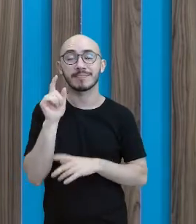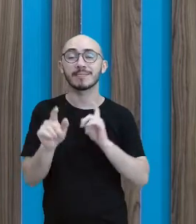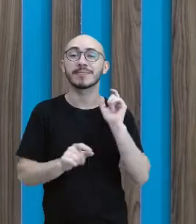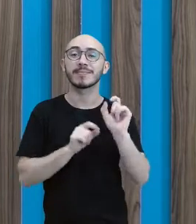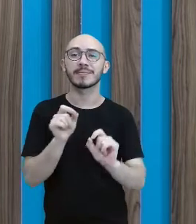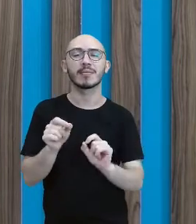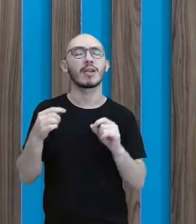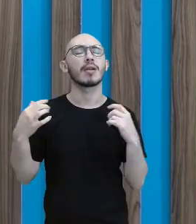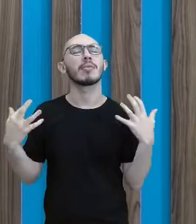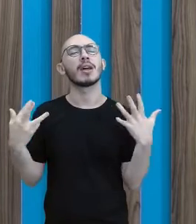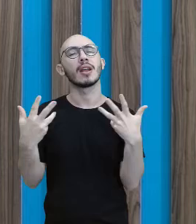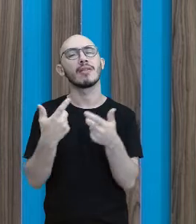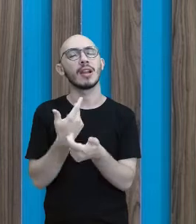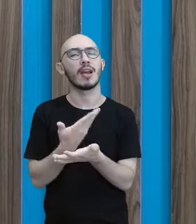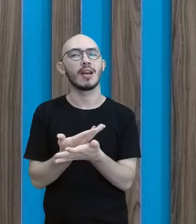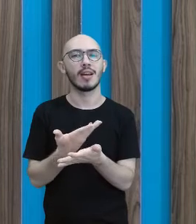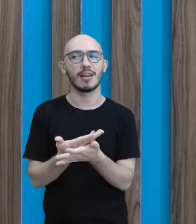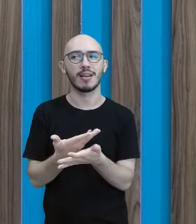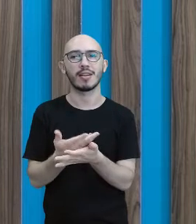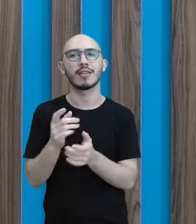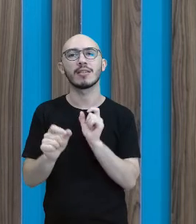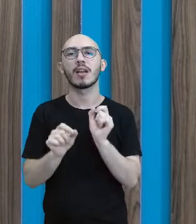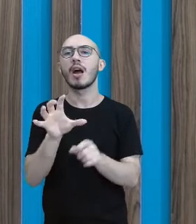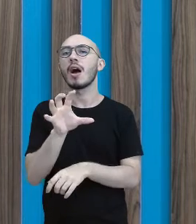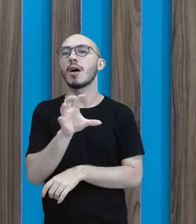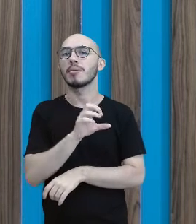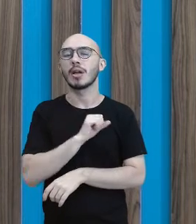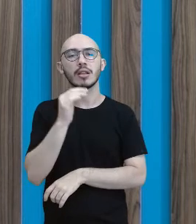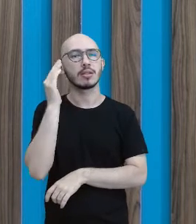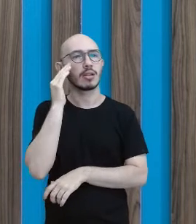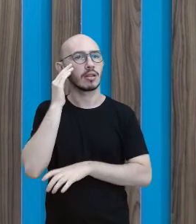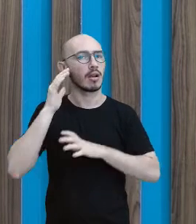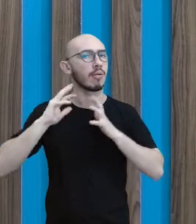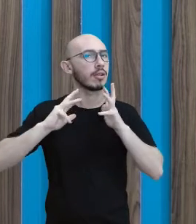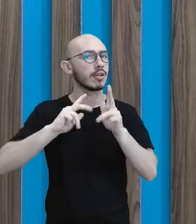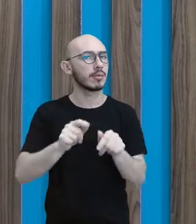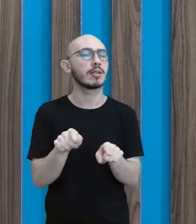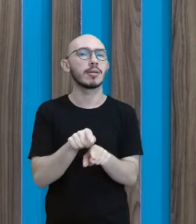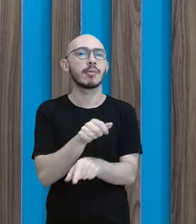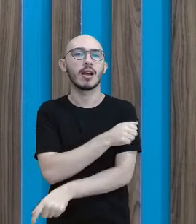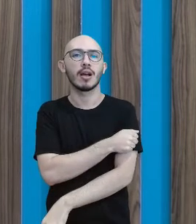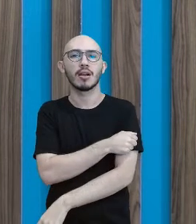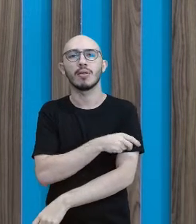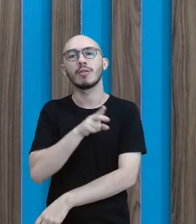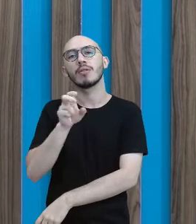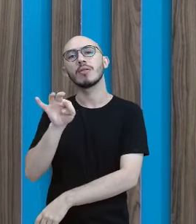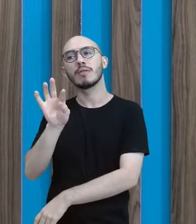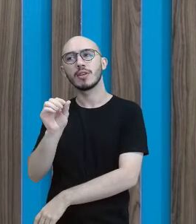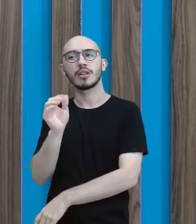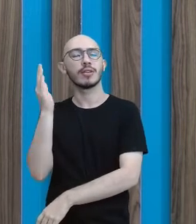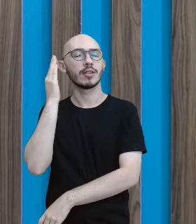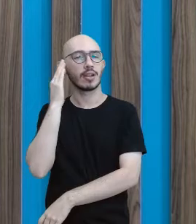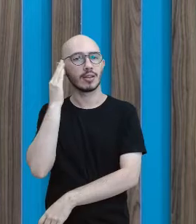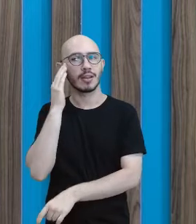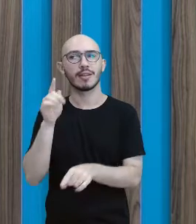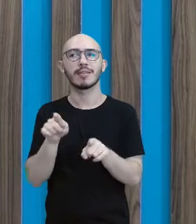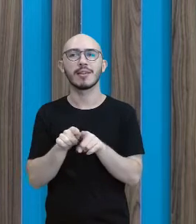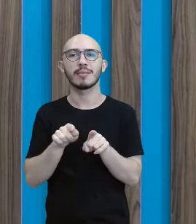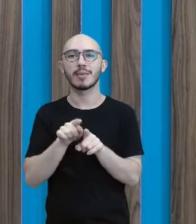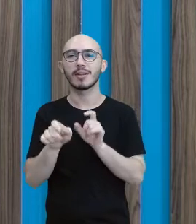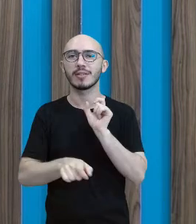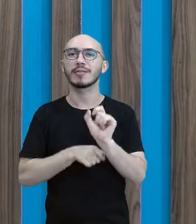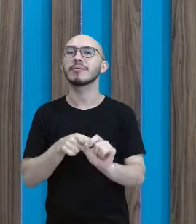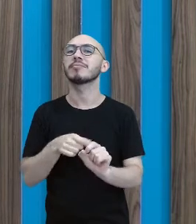Gente, que maravilha! Eu amei, entendi tudo. O Vitor também entendeu tudo.